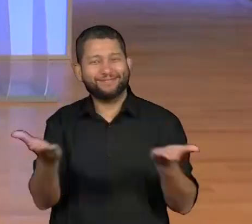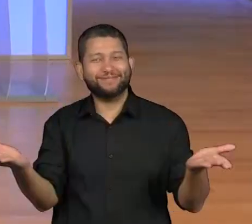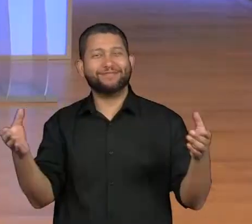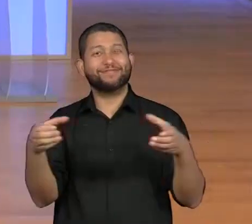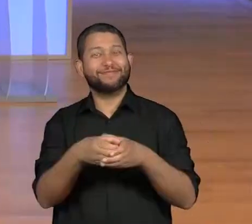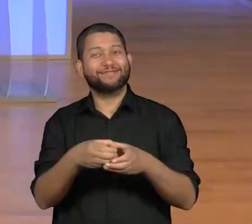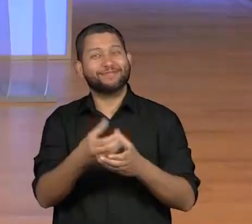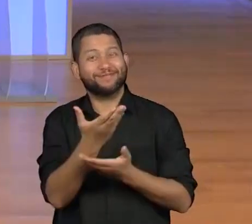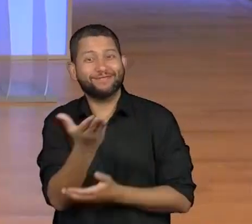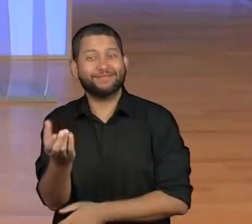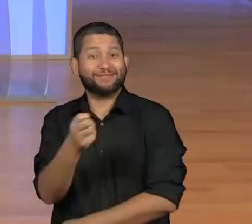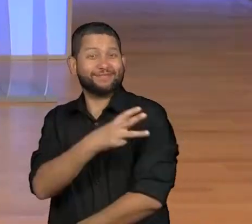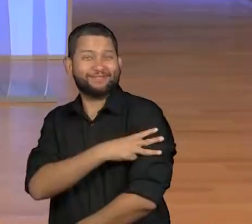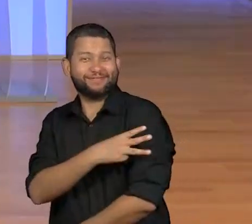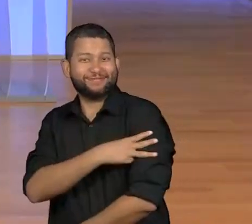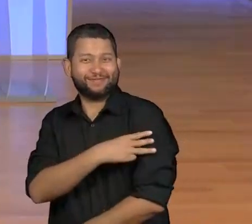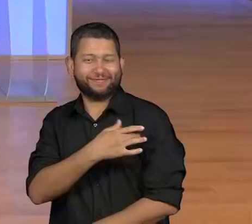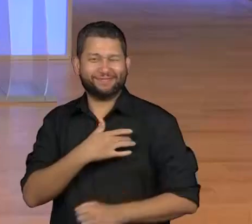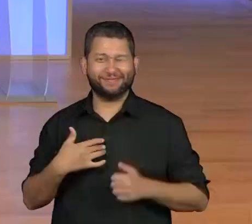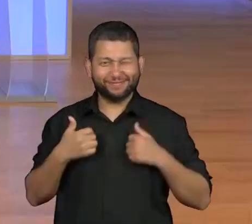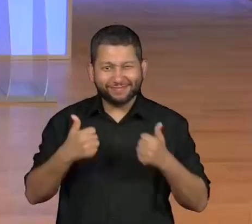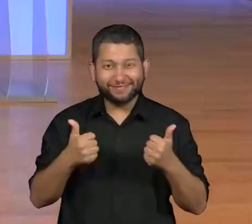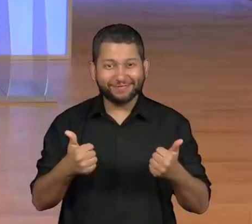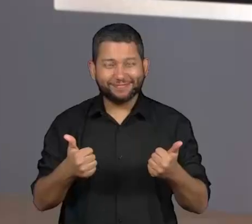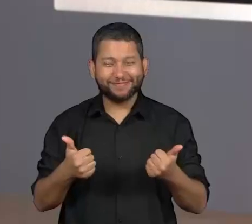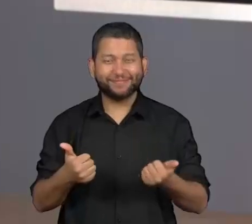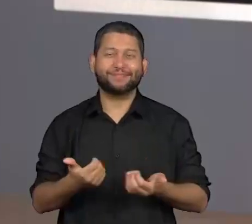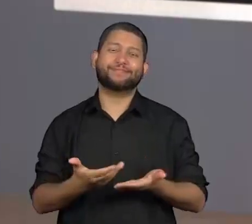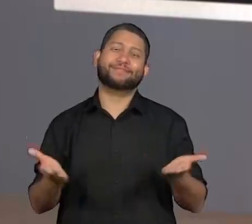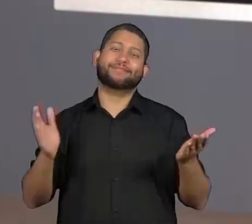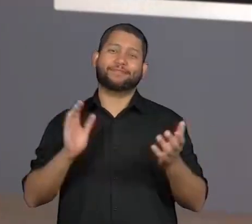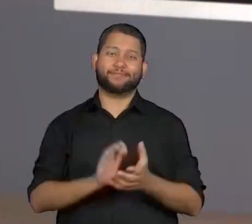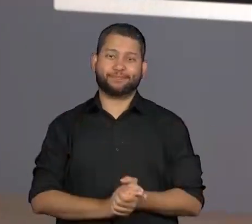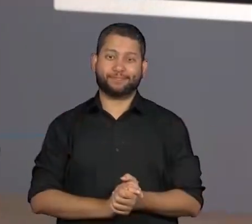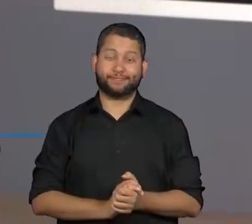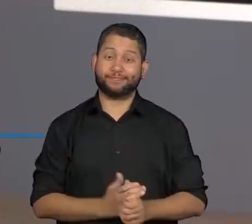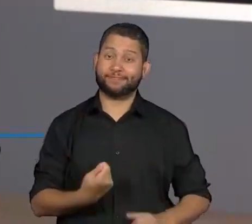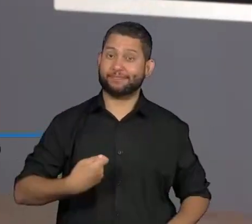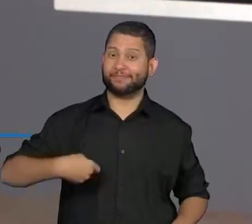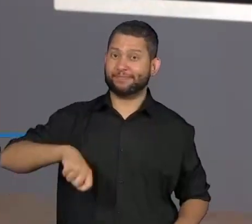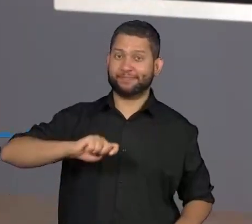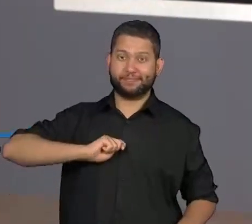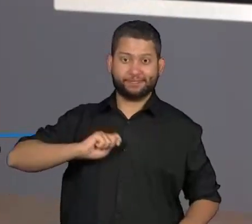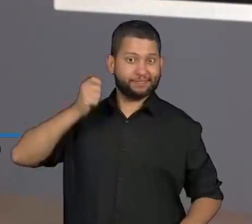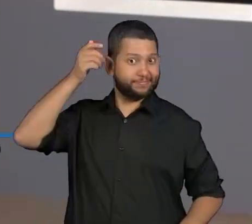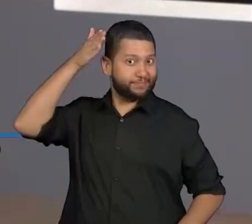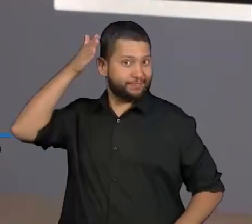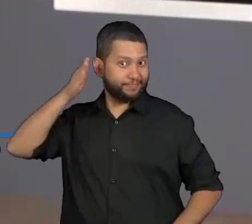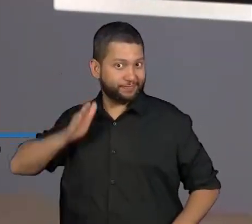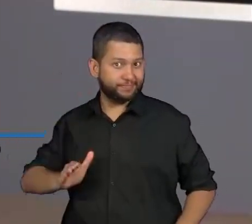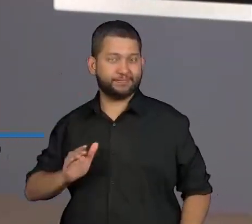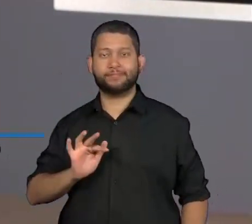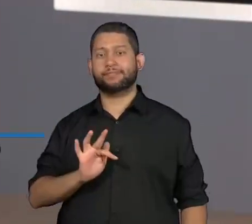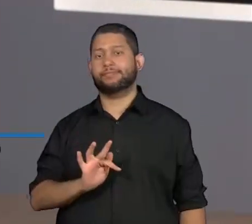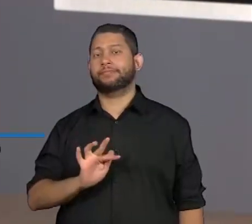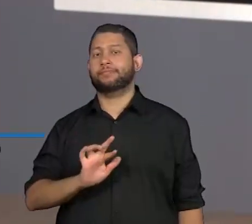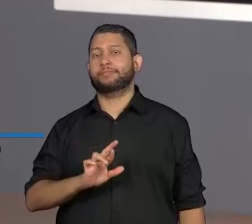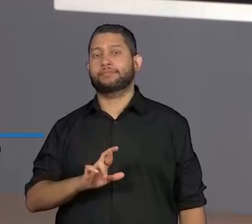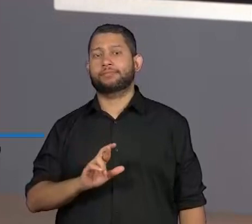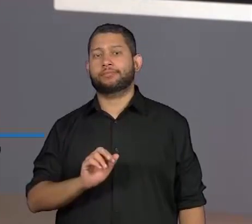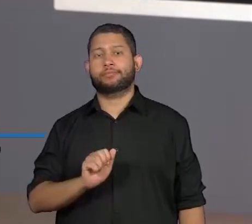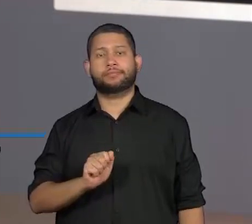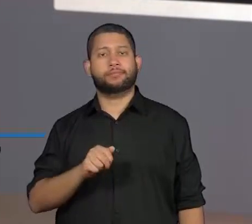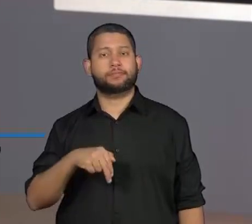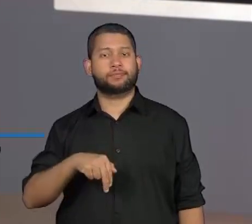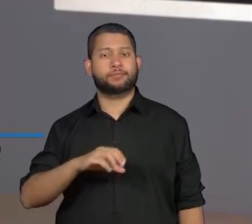turminha do terceiro ano, tudo bem com vocês? Eu sou a professora Franciele, estamos aqui para mais uma aula de